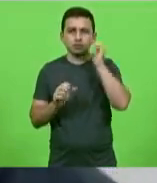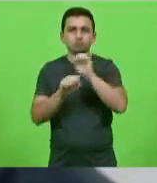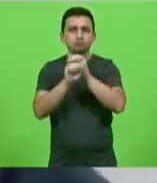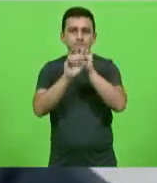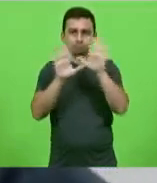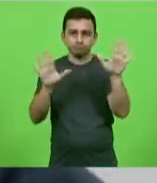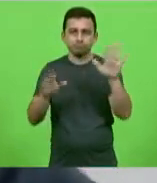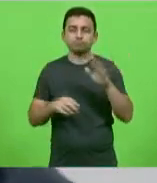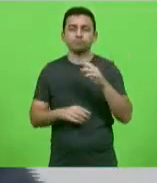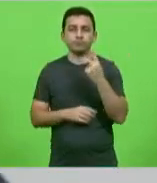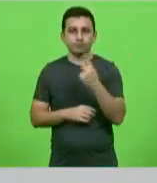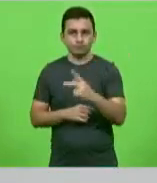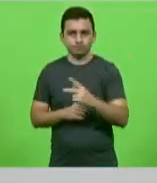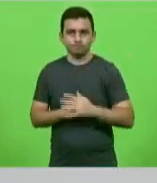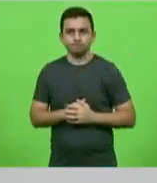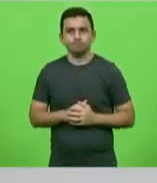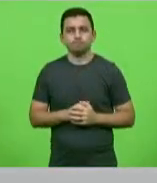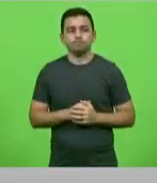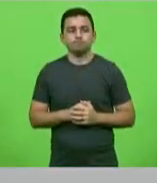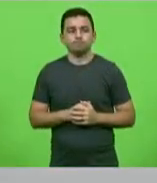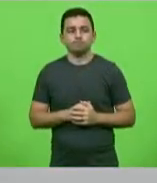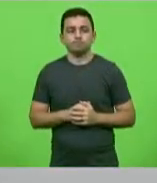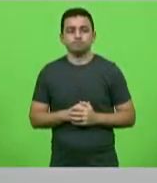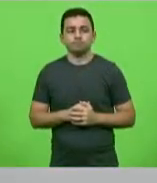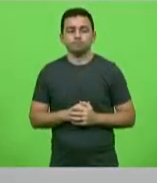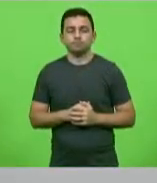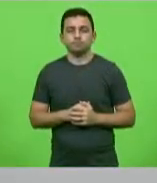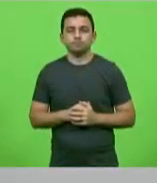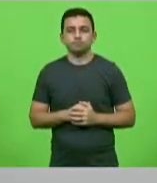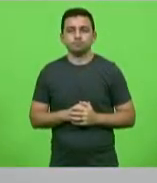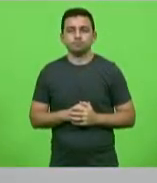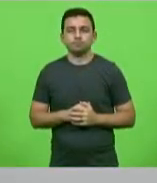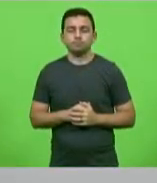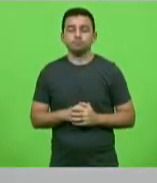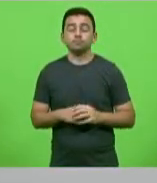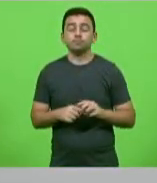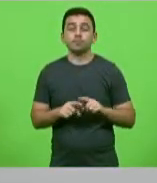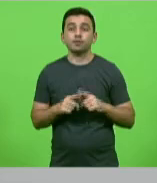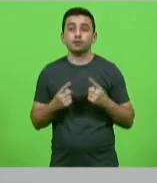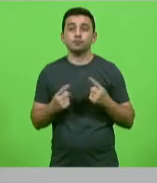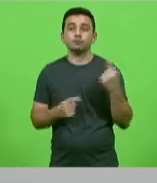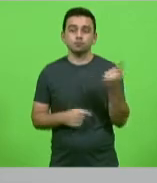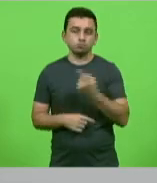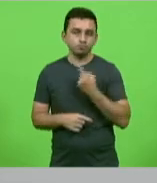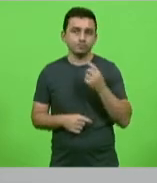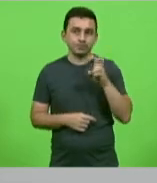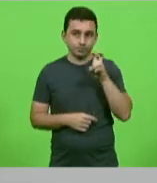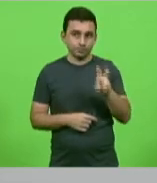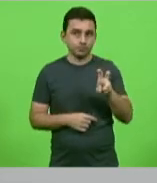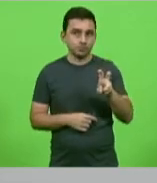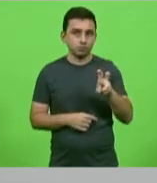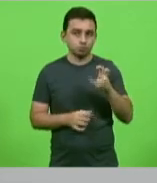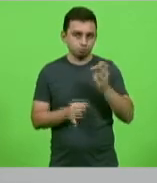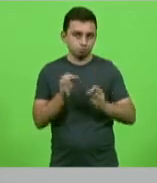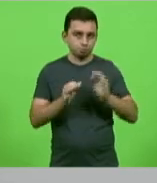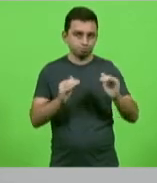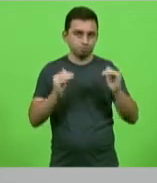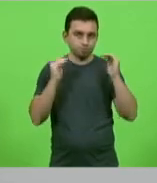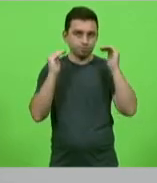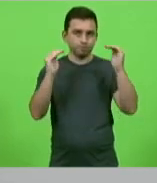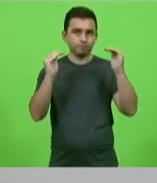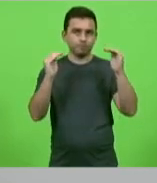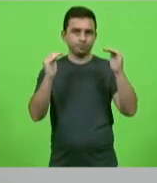causa. Pois bem, senhores. Pois bem, e nós, os 5 desembargadores,